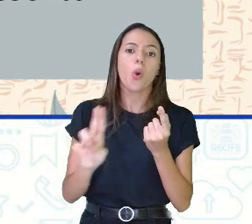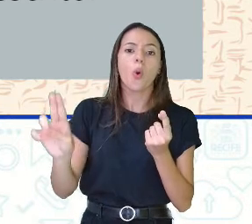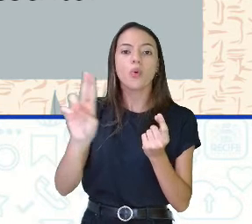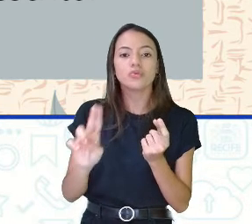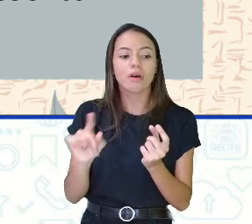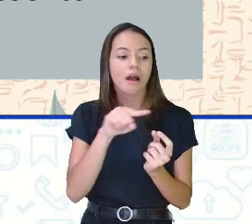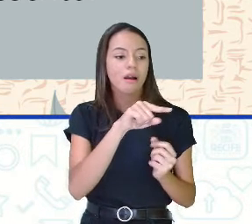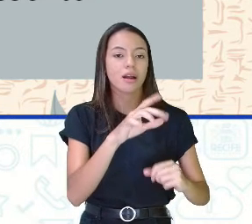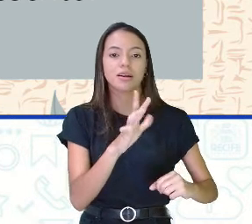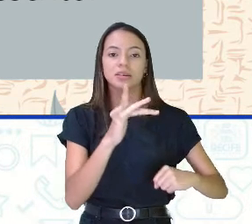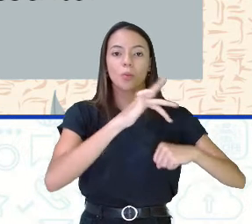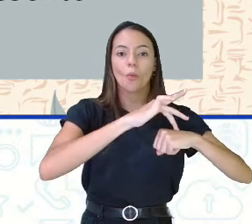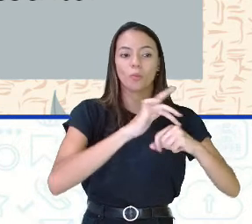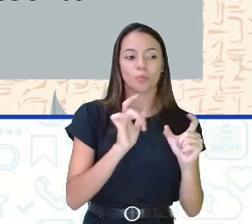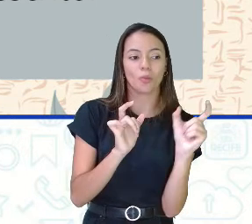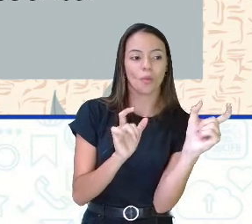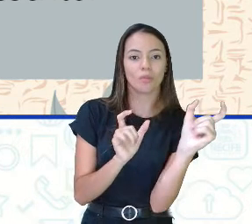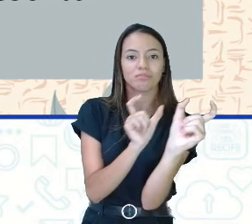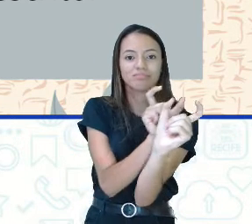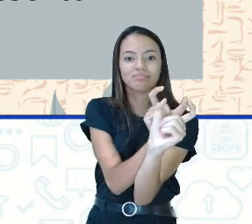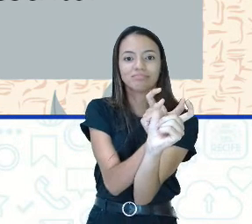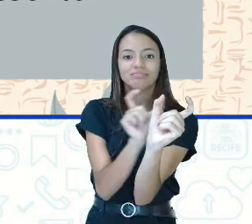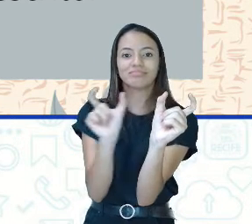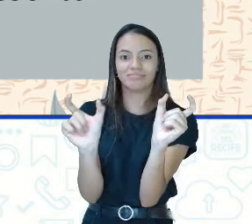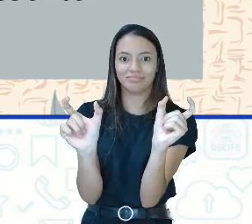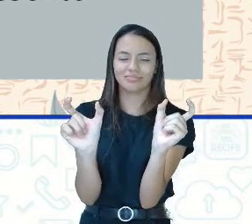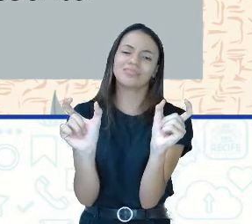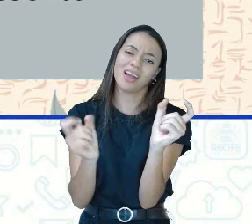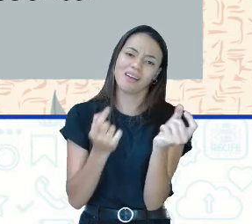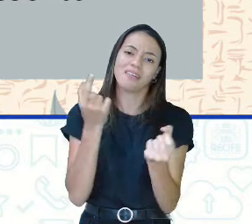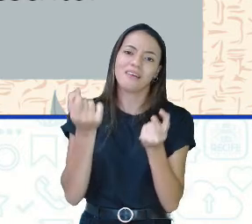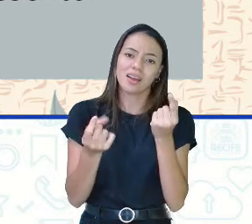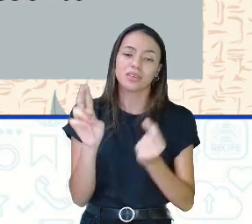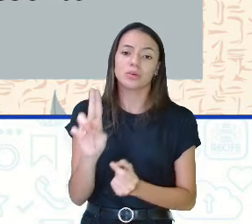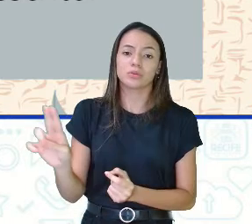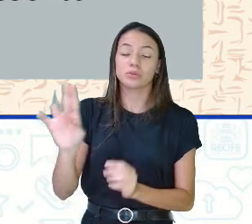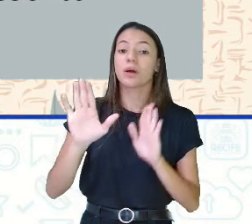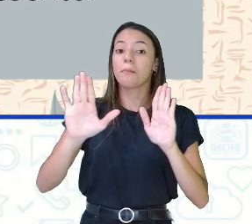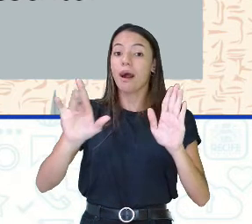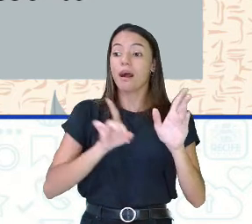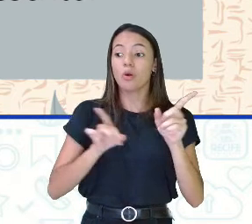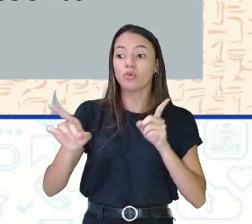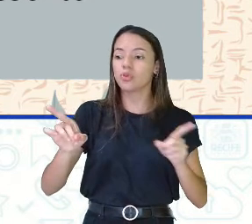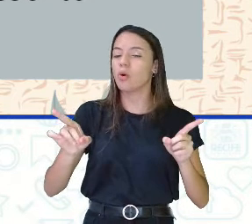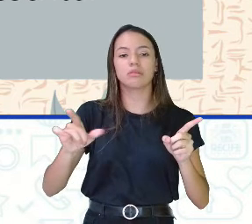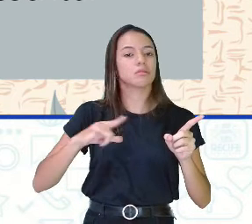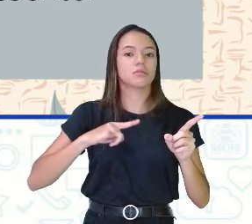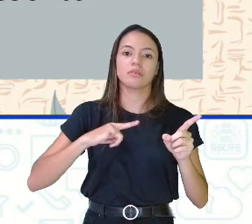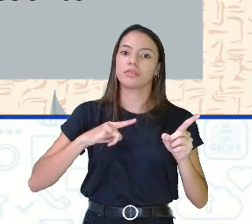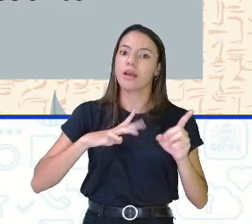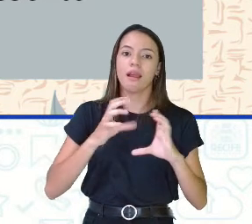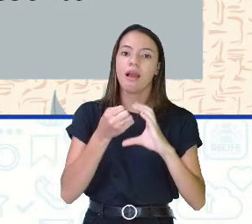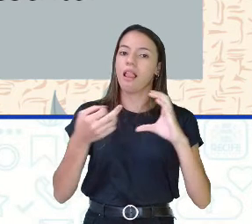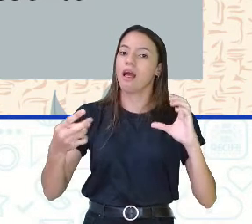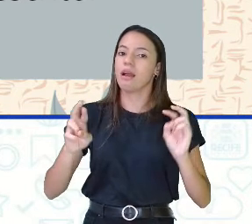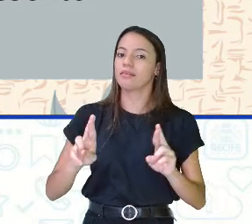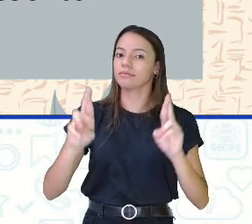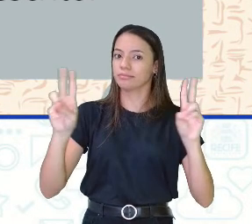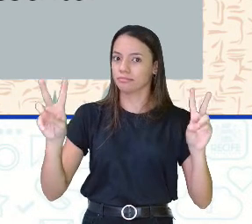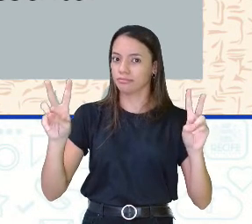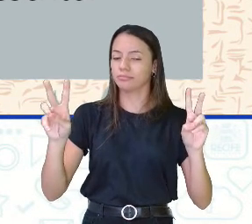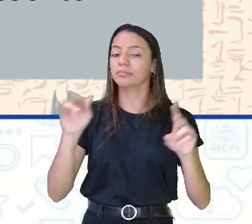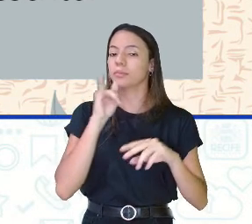como sinônimos, eles possuem suas peculiaridades. Ambos estão intimamente